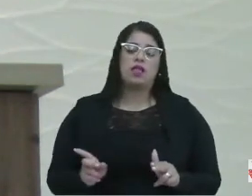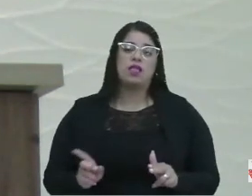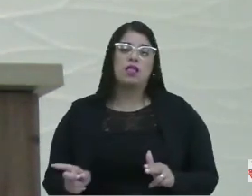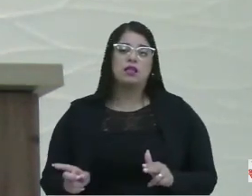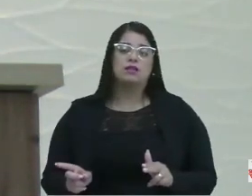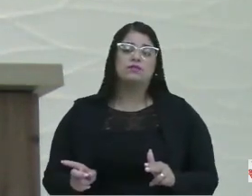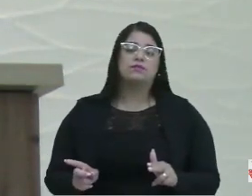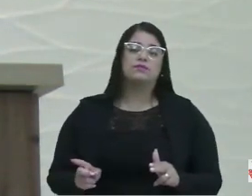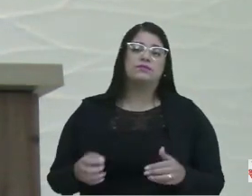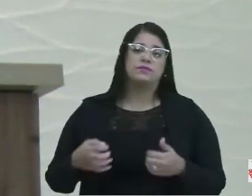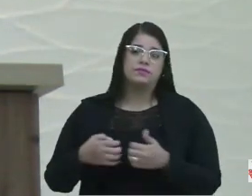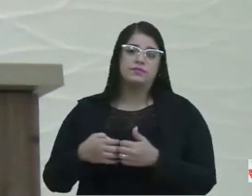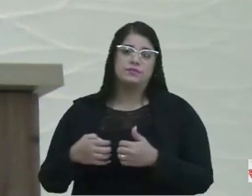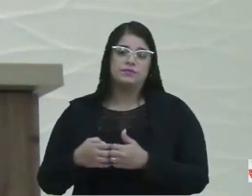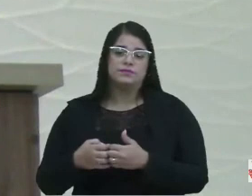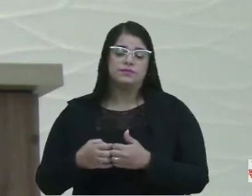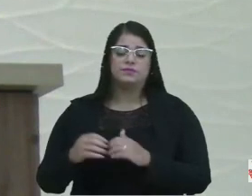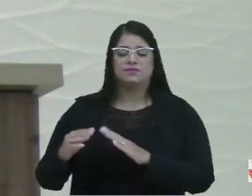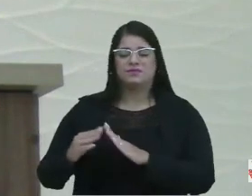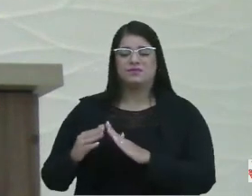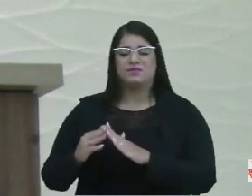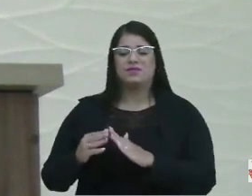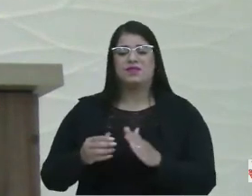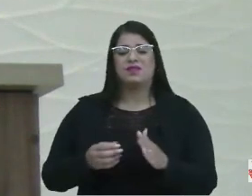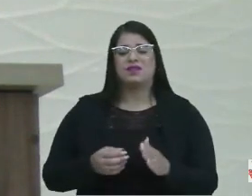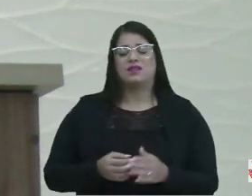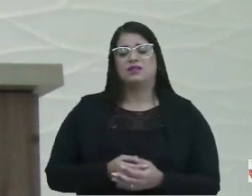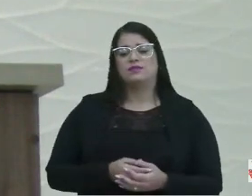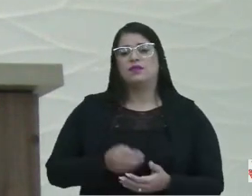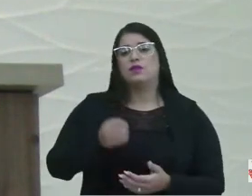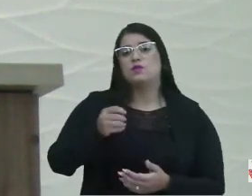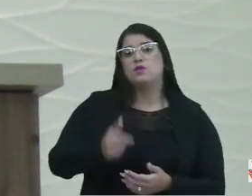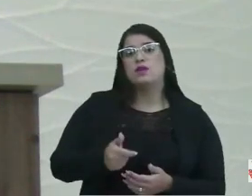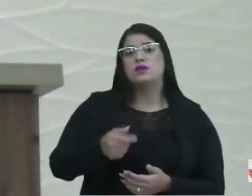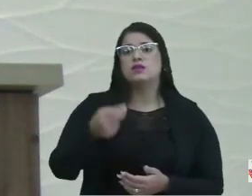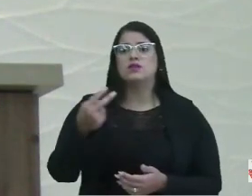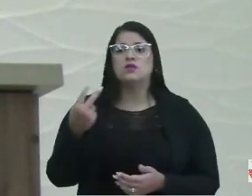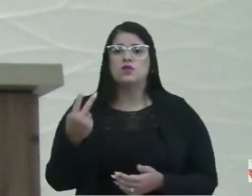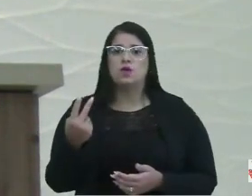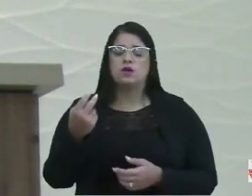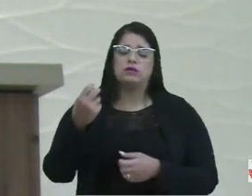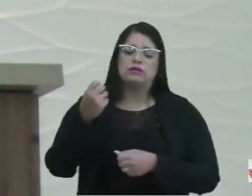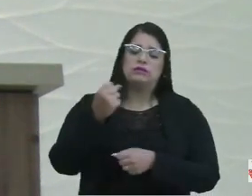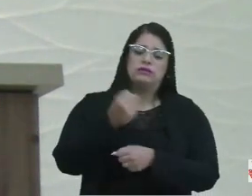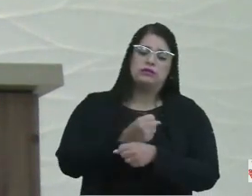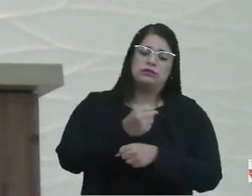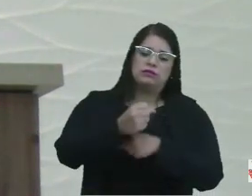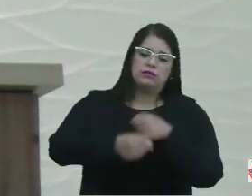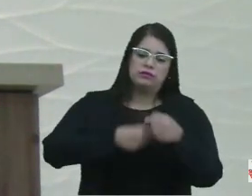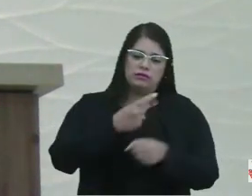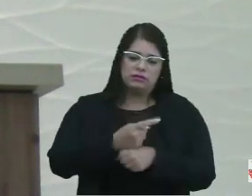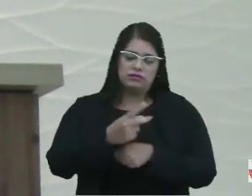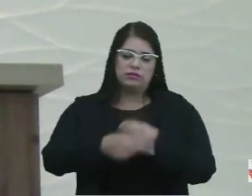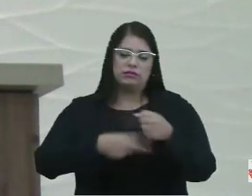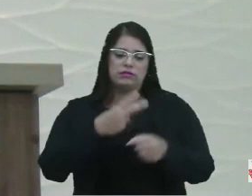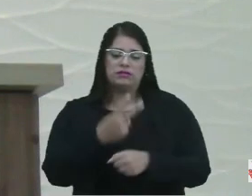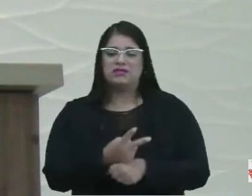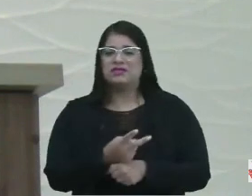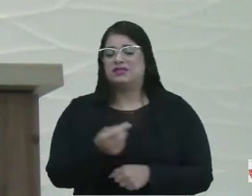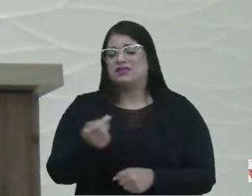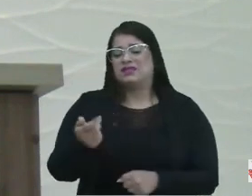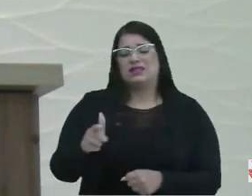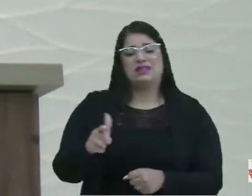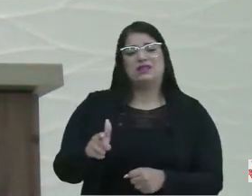onde eles moram, já faz quase 2 anos que não passa uma máquina naquela